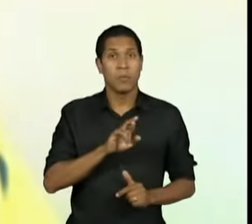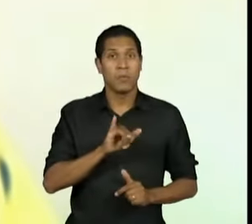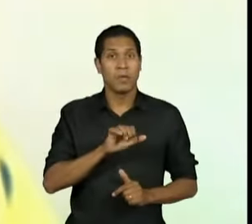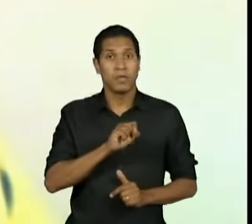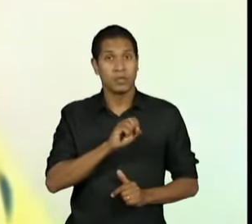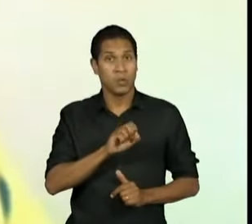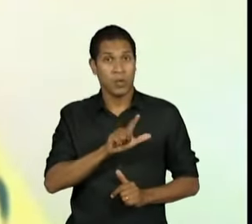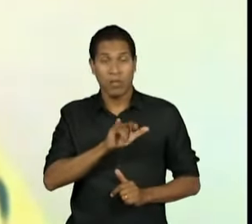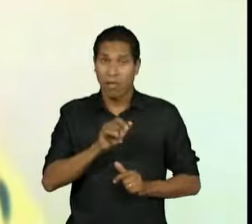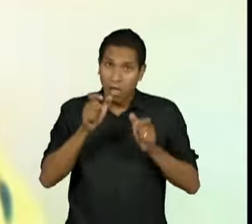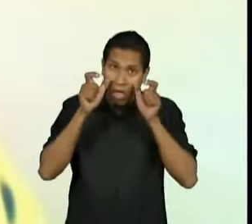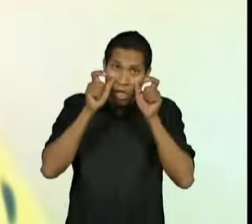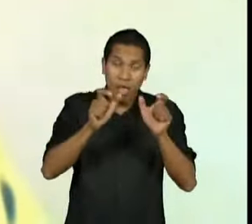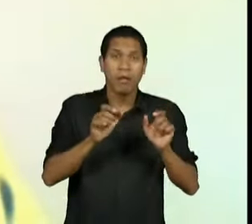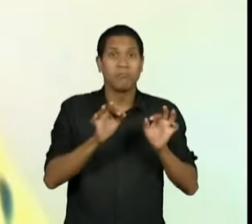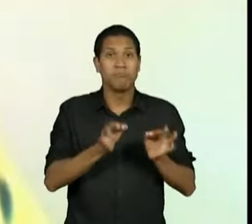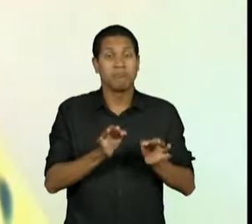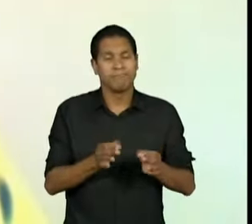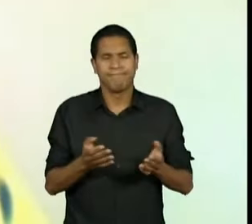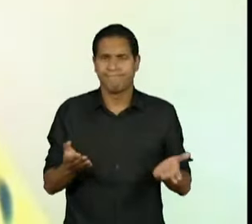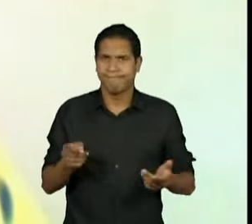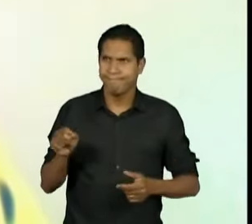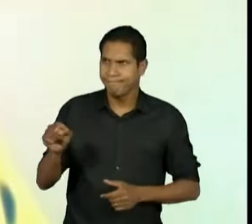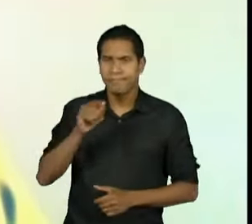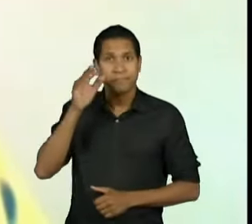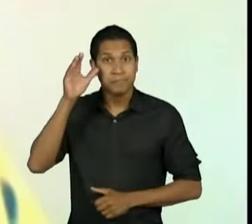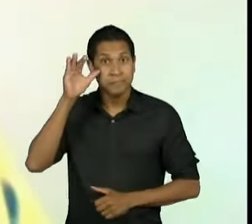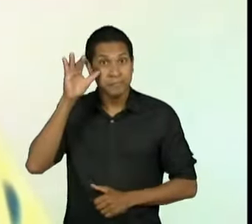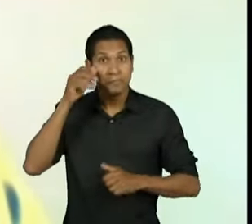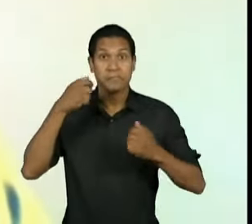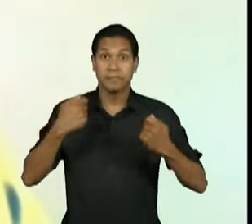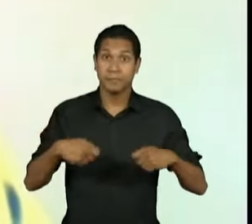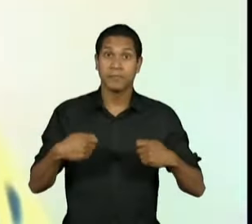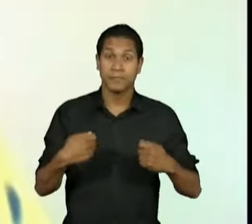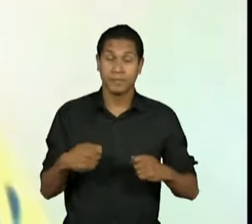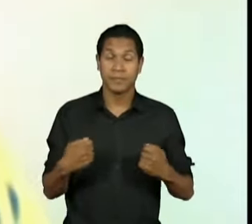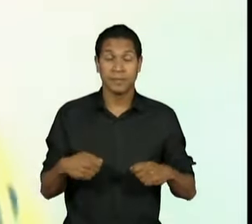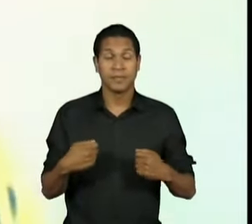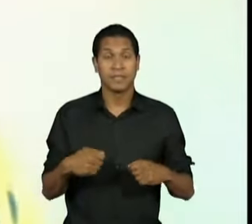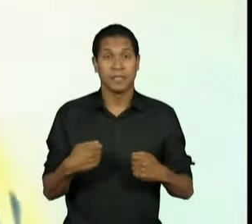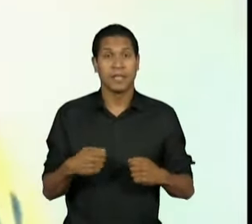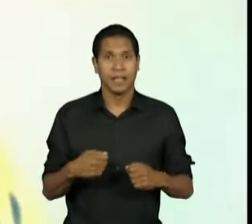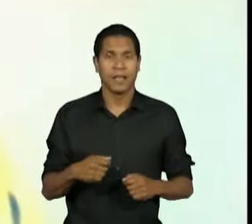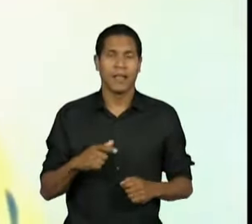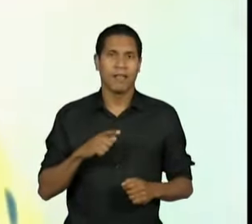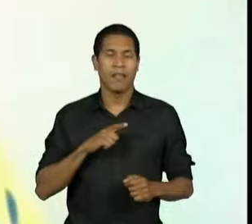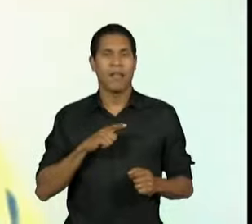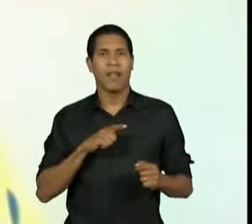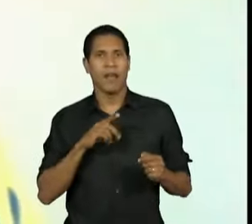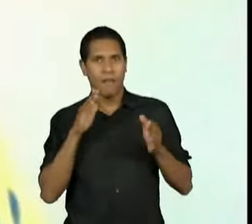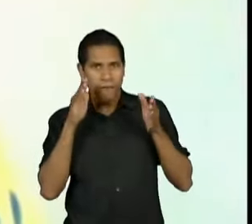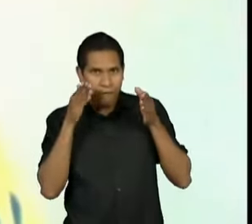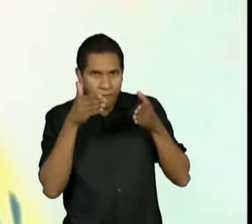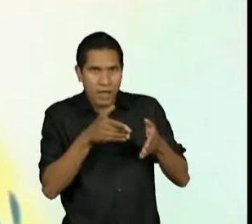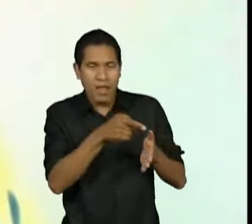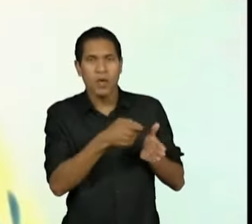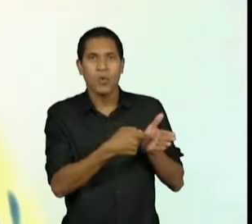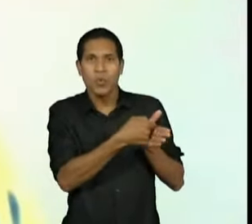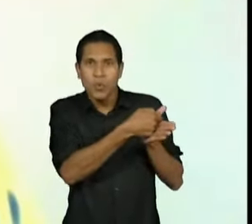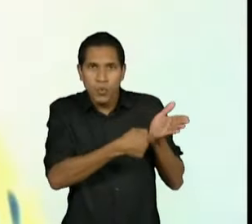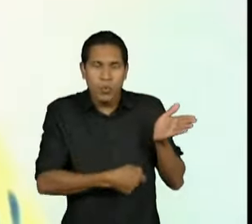é toda curiosidade, é preciso que as pessoas... É preciso ir ao texto. Eu acho que é o